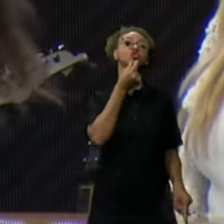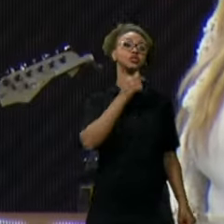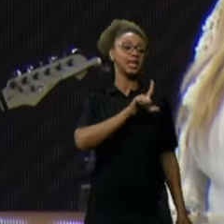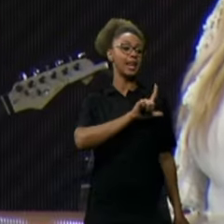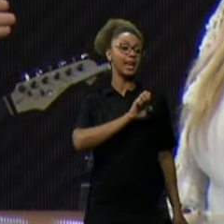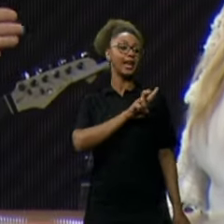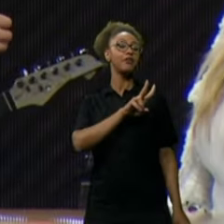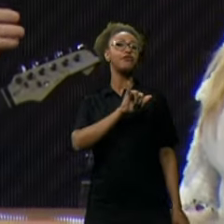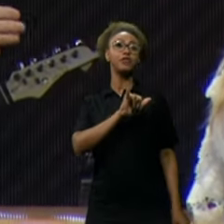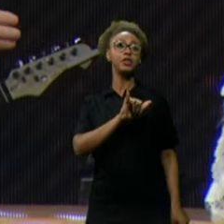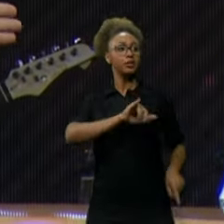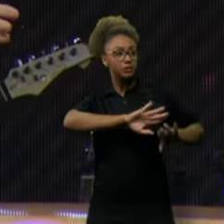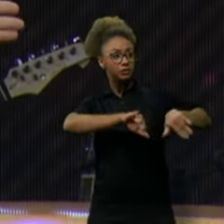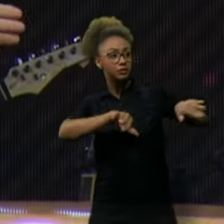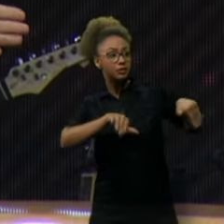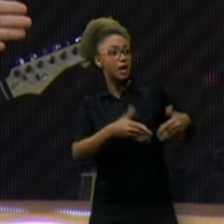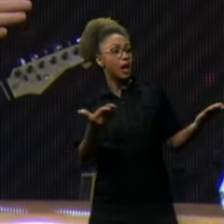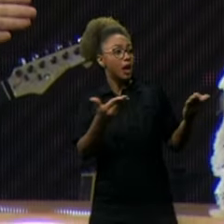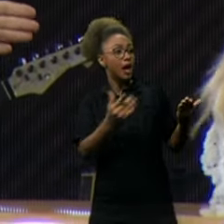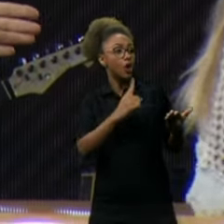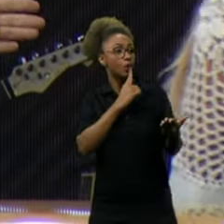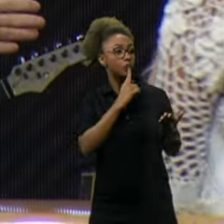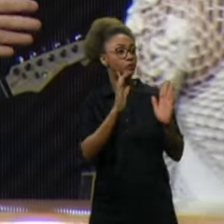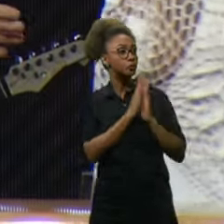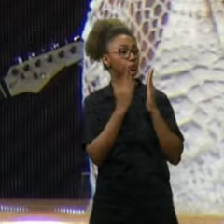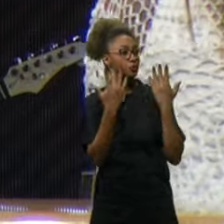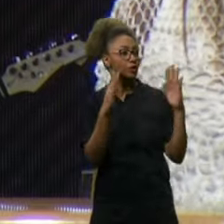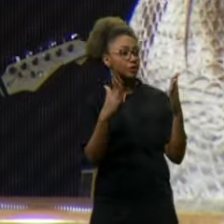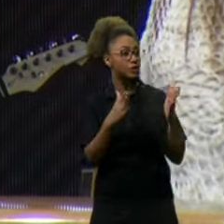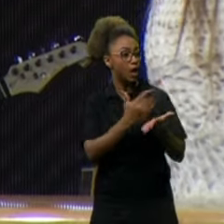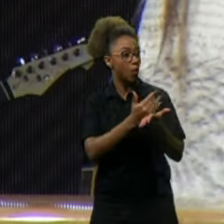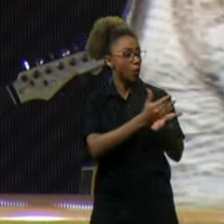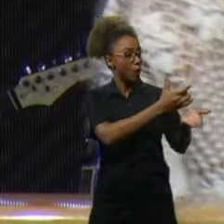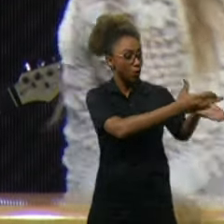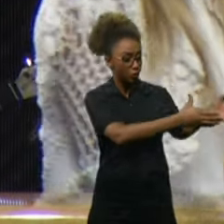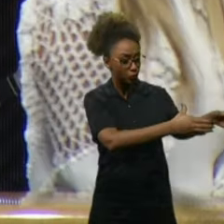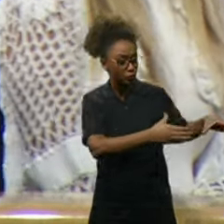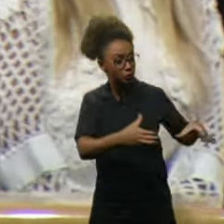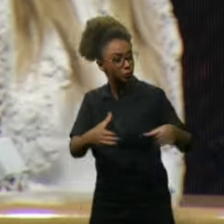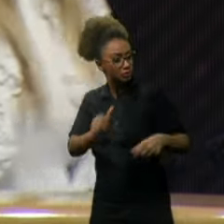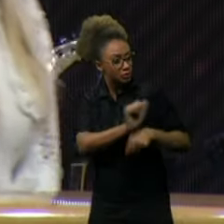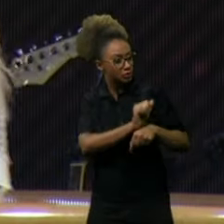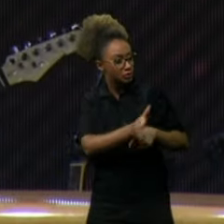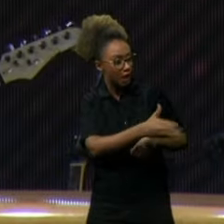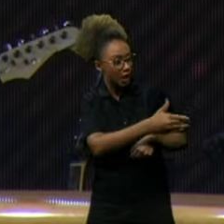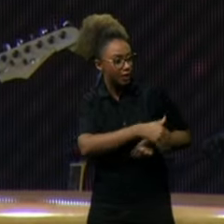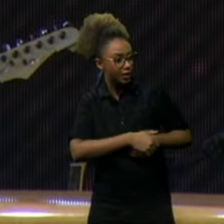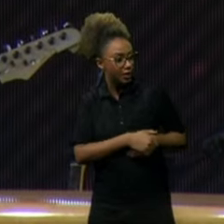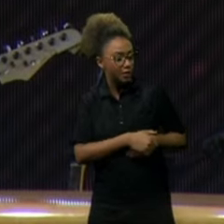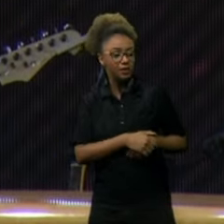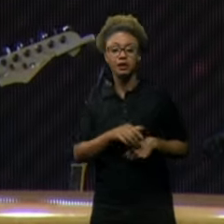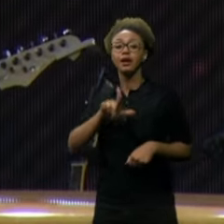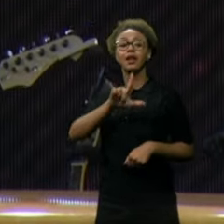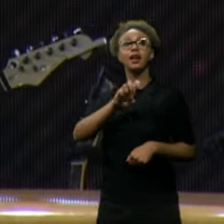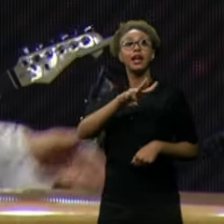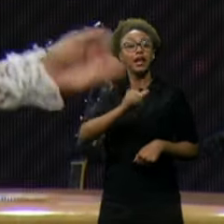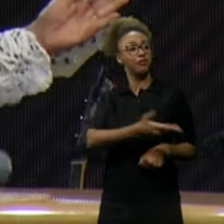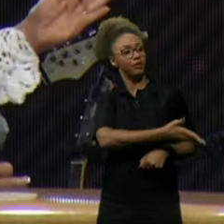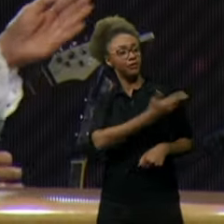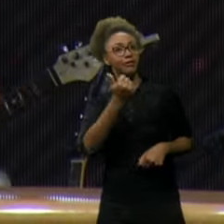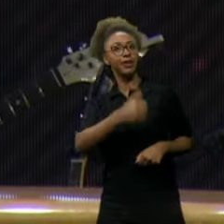dá espaço aí que agora a gente vai cantar parabéns o bolo vai passar bem antes e sentou aí campeão vem Levi